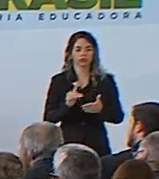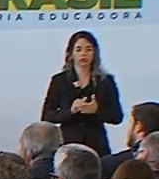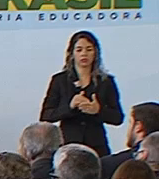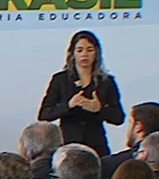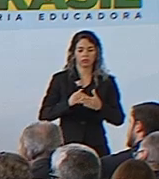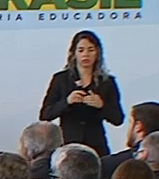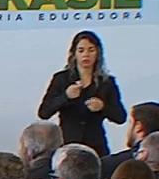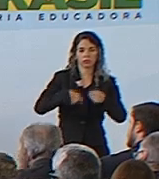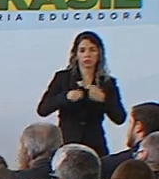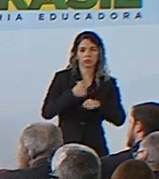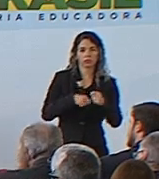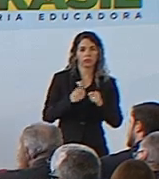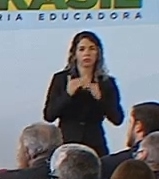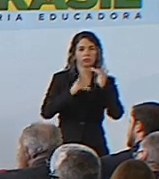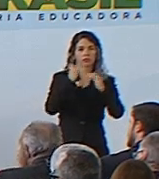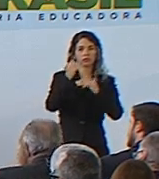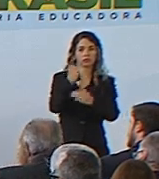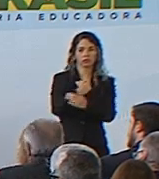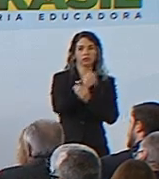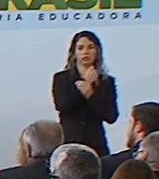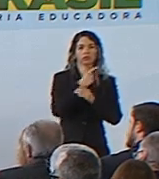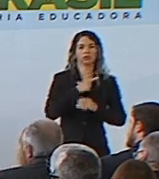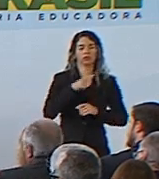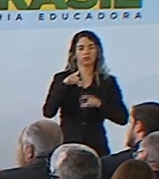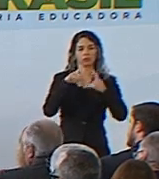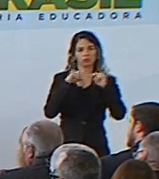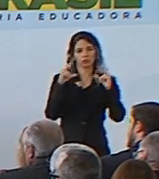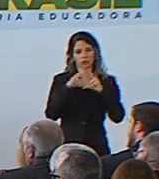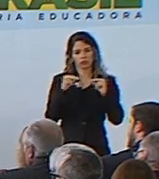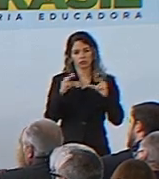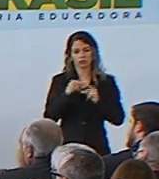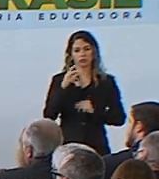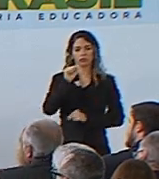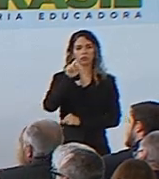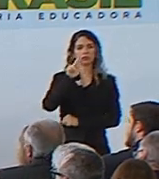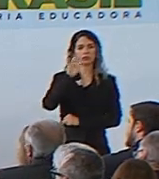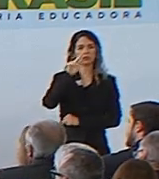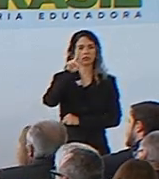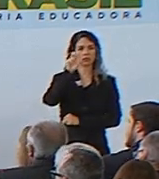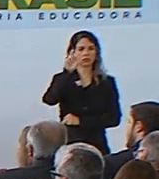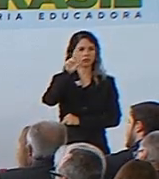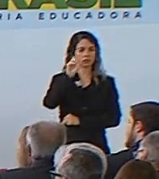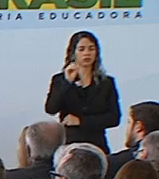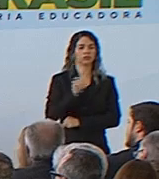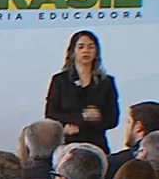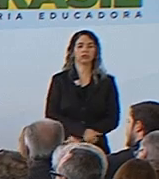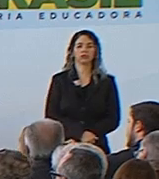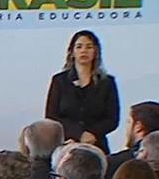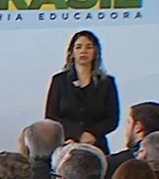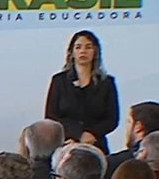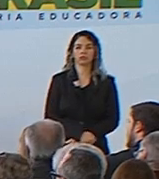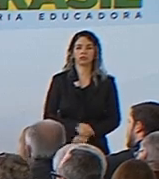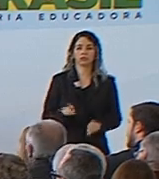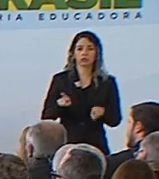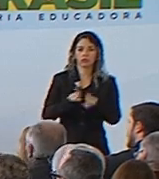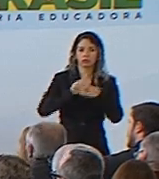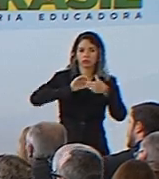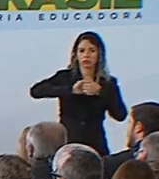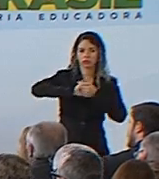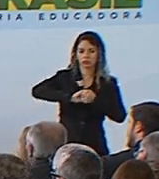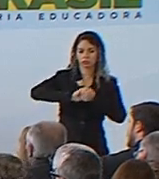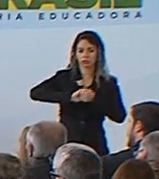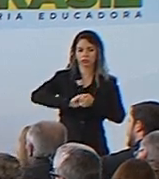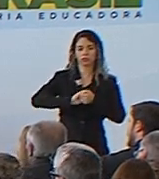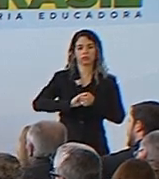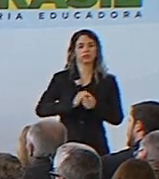sustentável do Distrito Federal nosso amigo Artur Bernardes de Miranda quero saudar